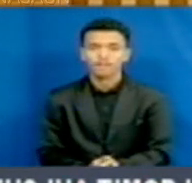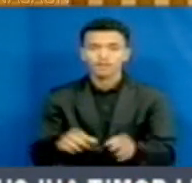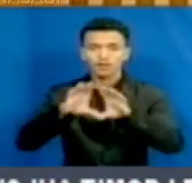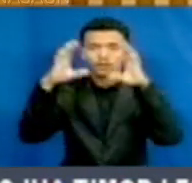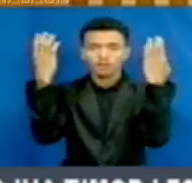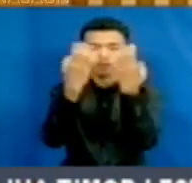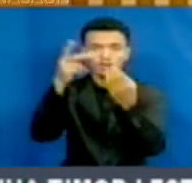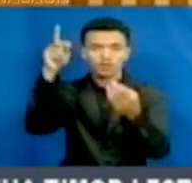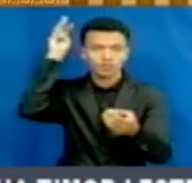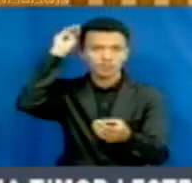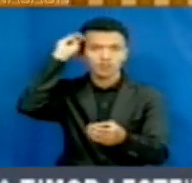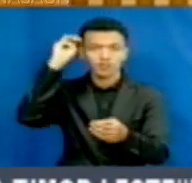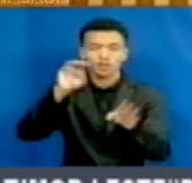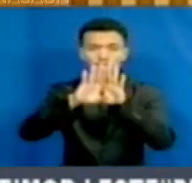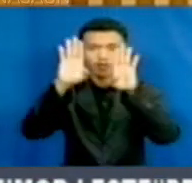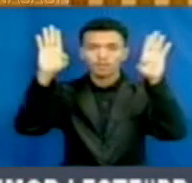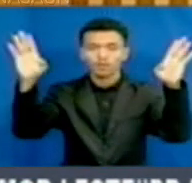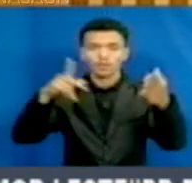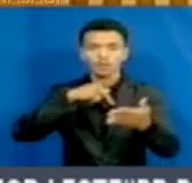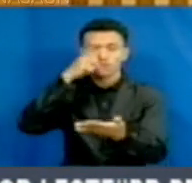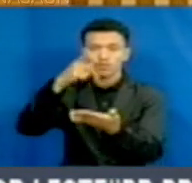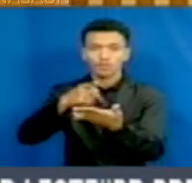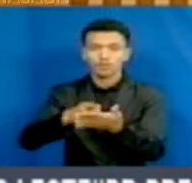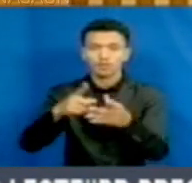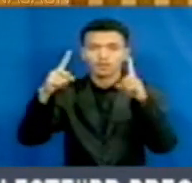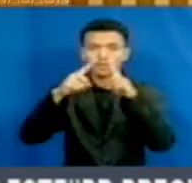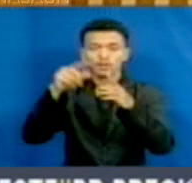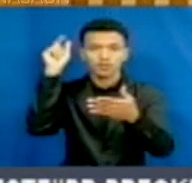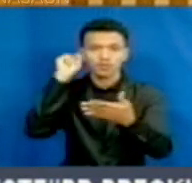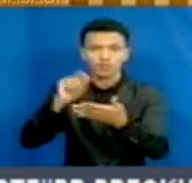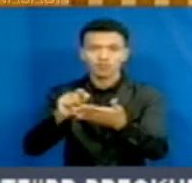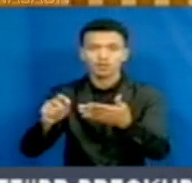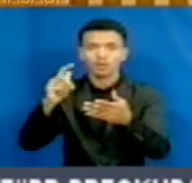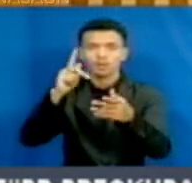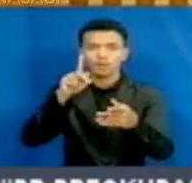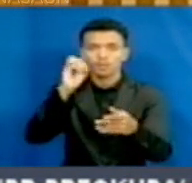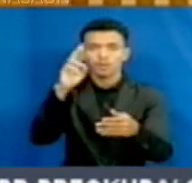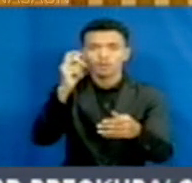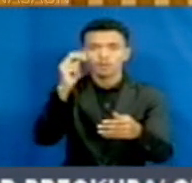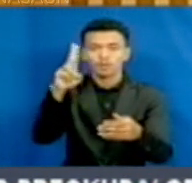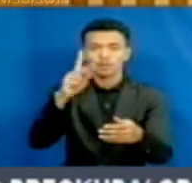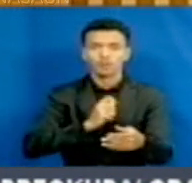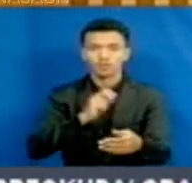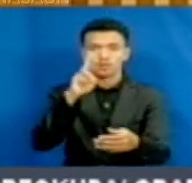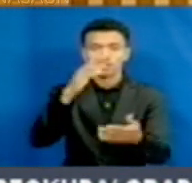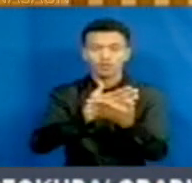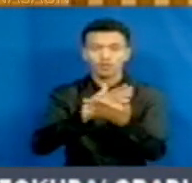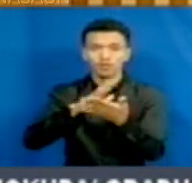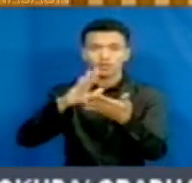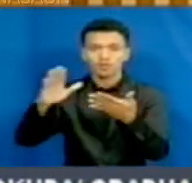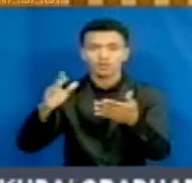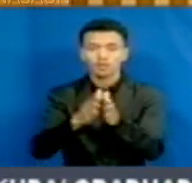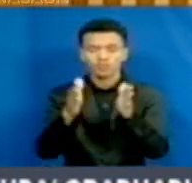Conselho Ministro delibera a tua prova proposta variação para contrato Porto Baiatíbar. Rodi Sousa, Scanner, Roca Pastilha